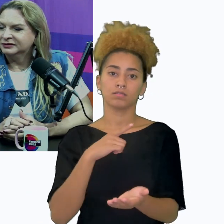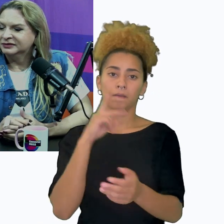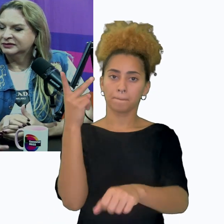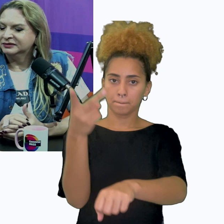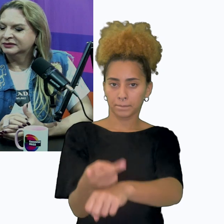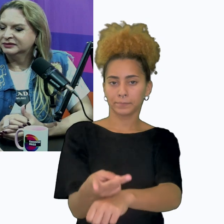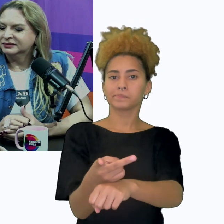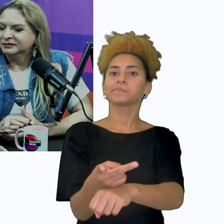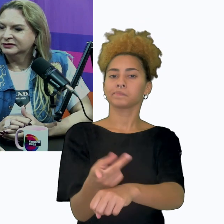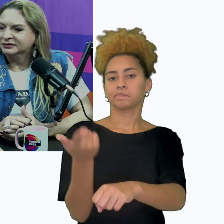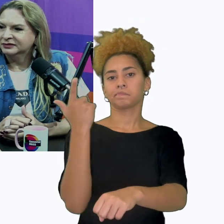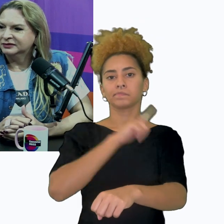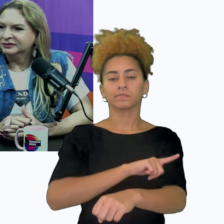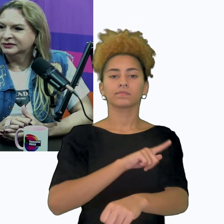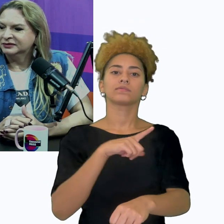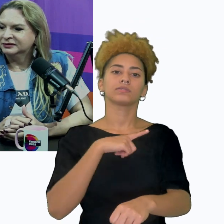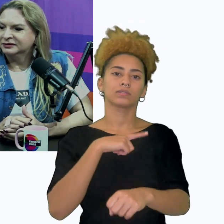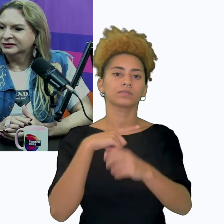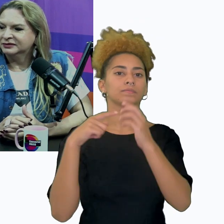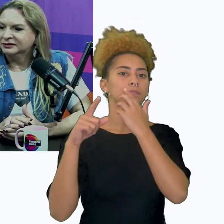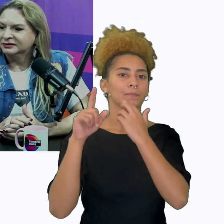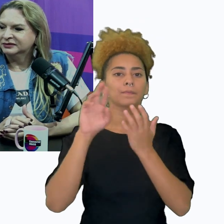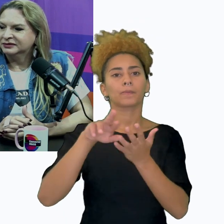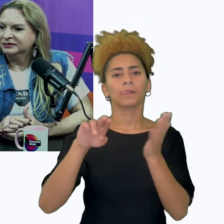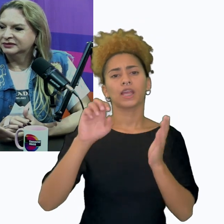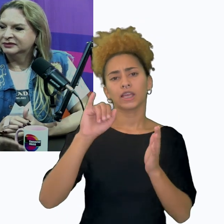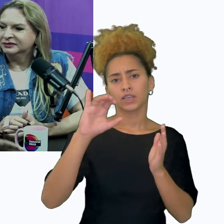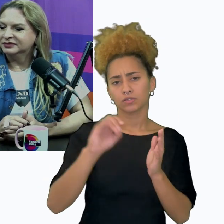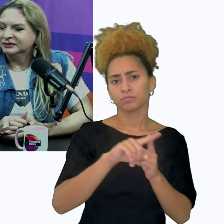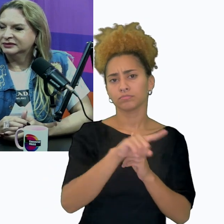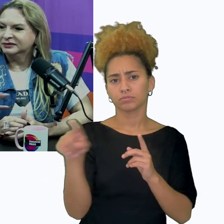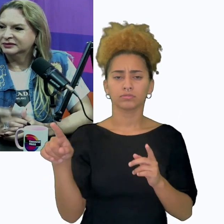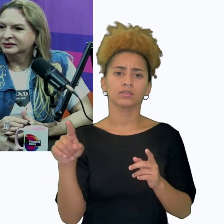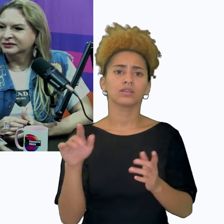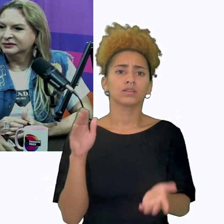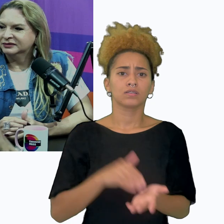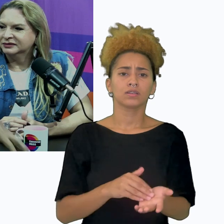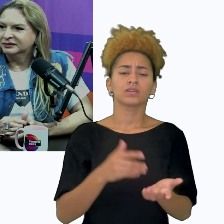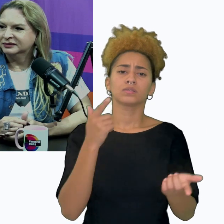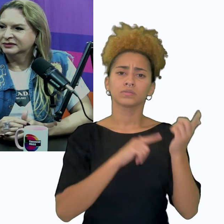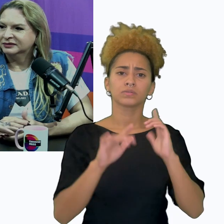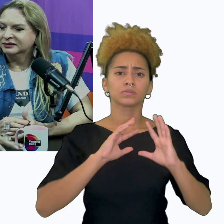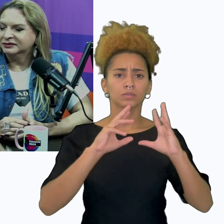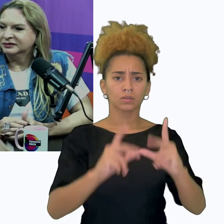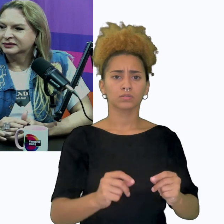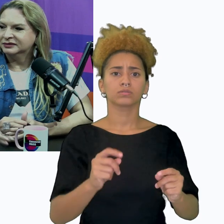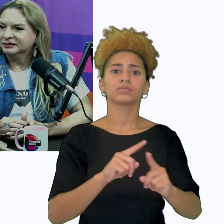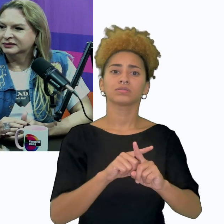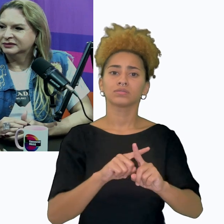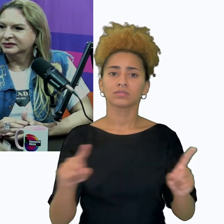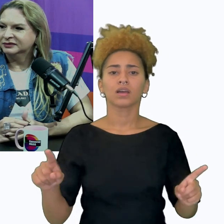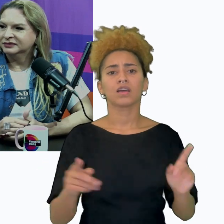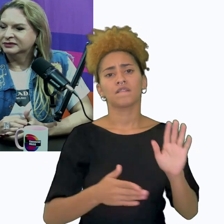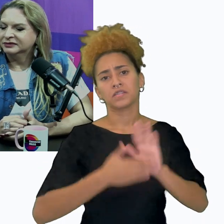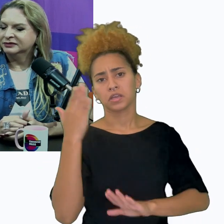final, né? Do que eles queriam, a Natália, tinha a equipe do N também, e foram atrás, tinha um salão todo no final para poder dar quem